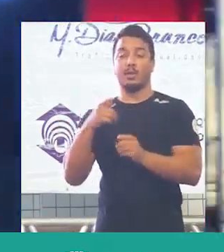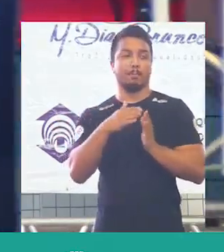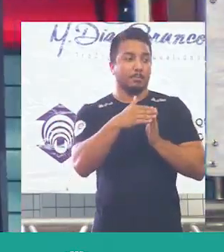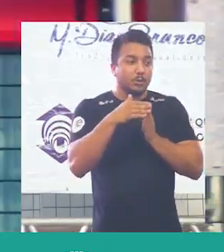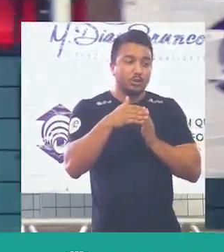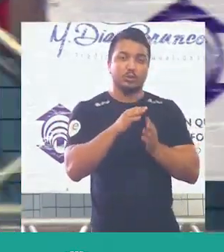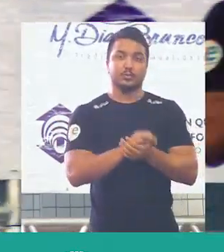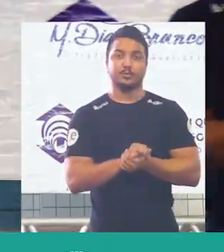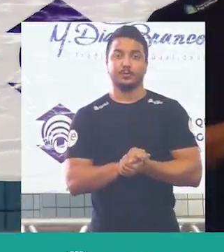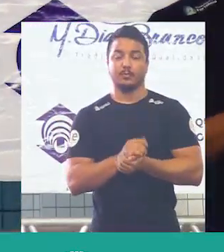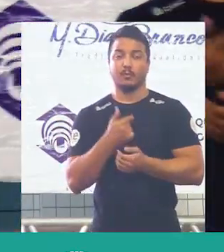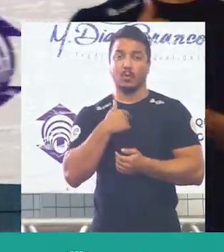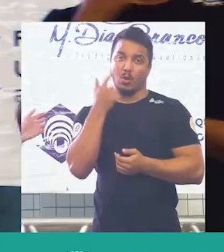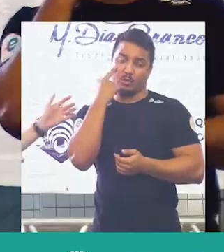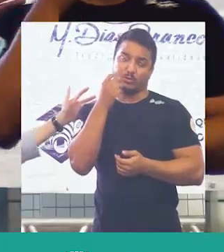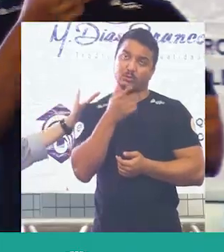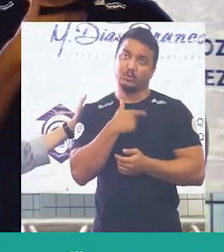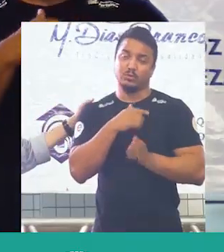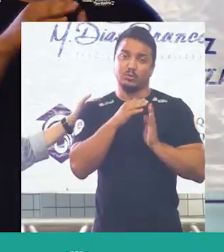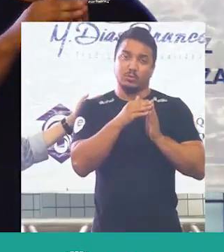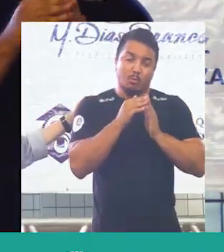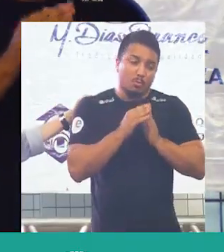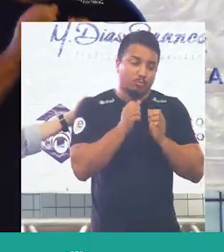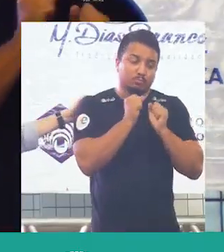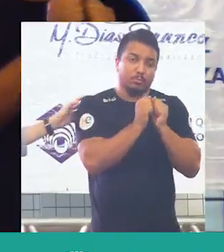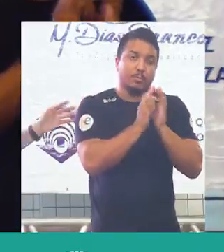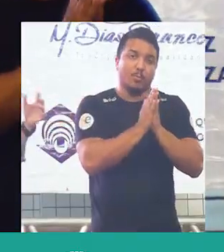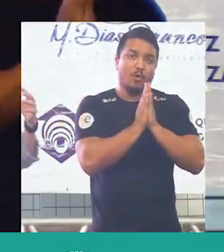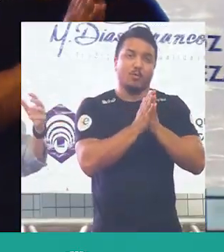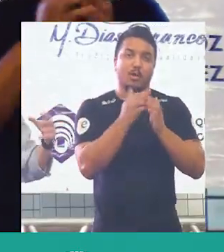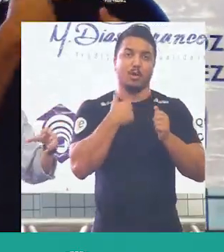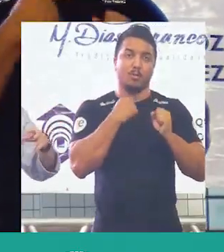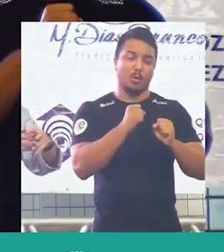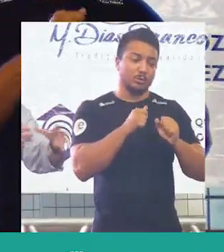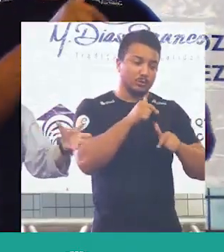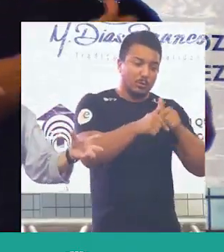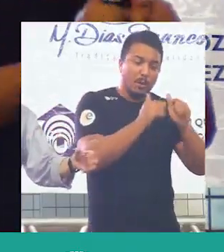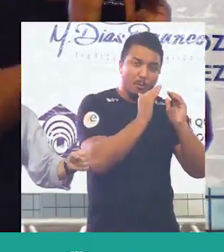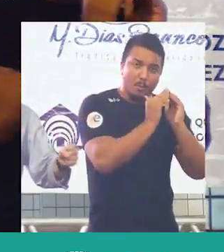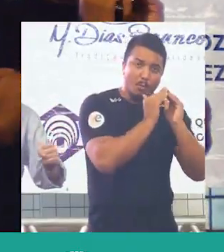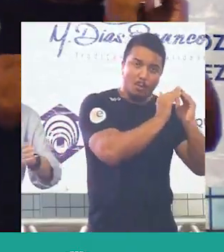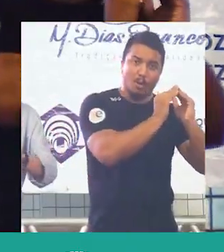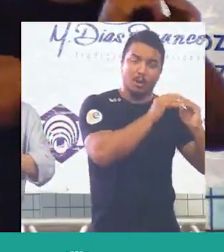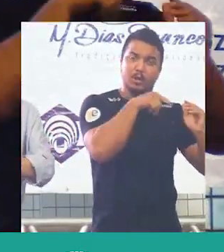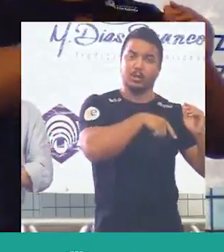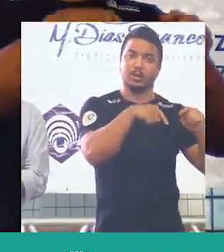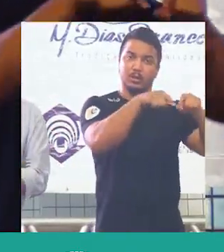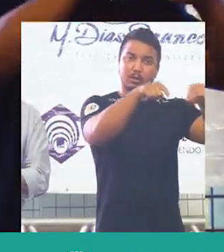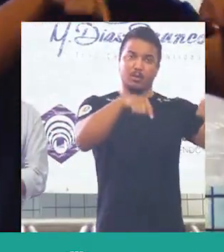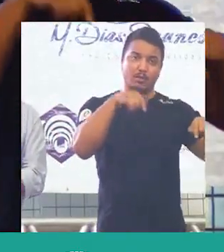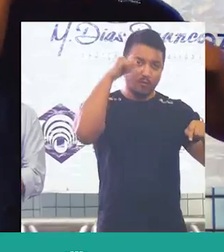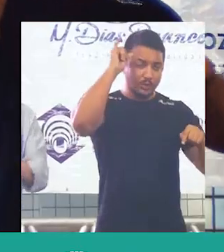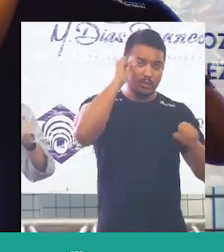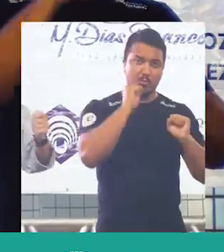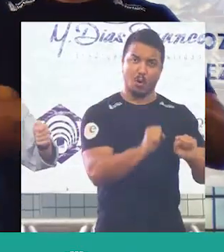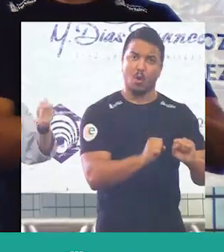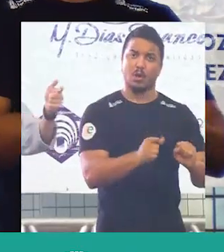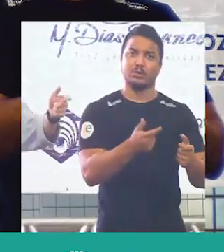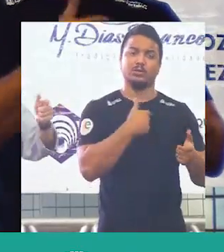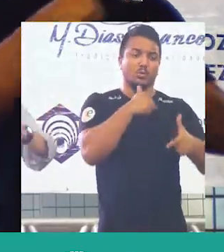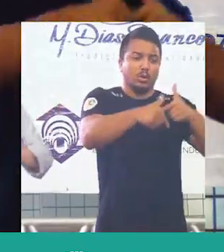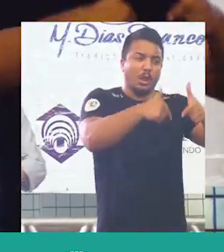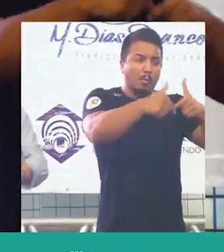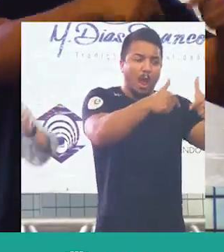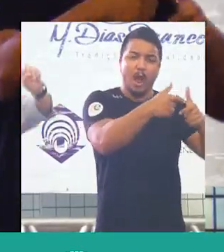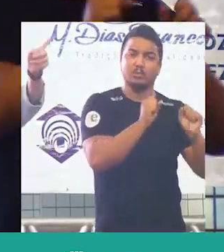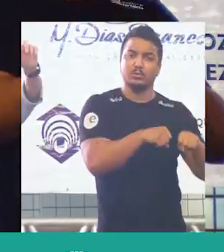pedia para mim: ô senhorzinho Aciliano, eu podia continuar morando aqui na sua fazenda? Eu continuo